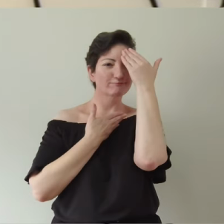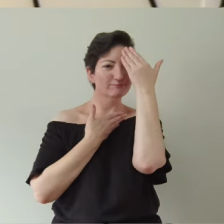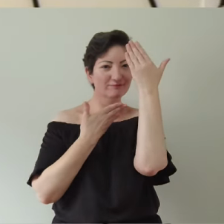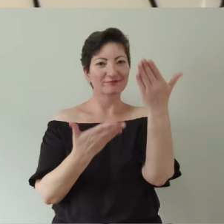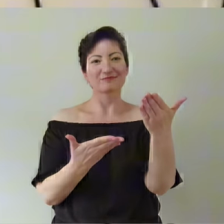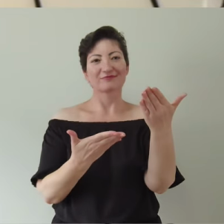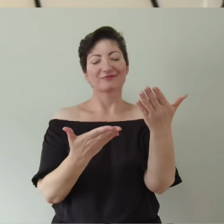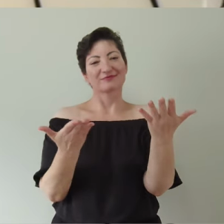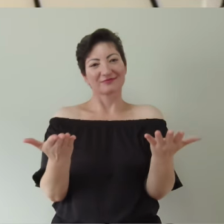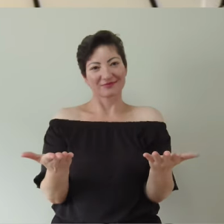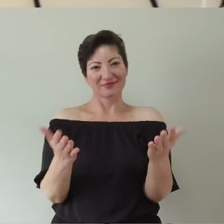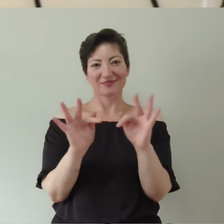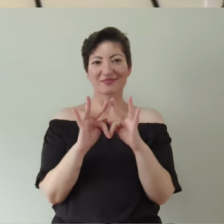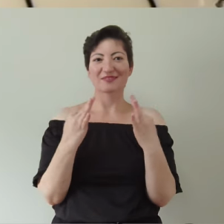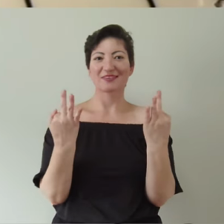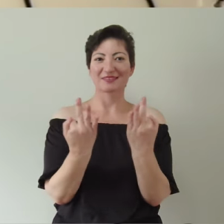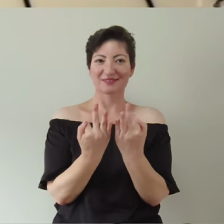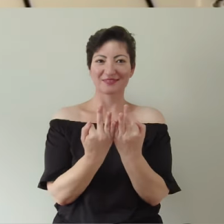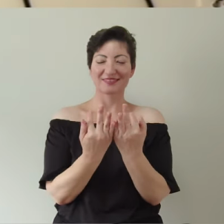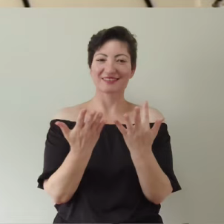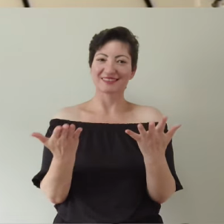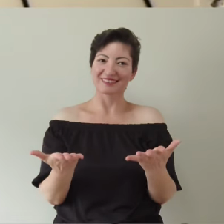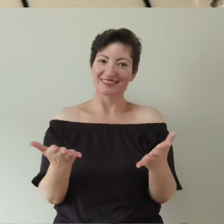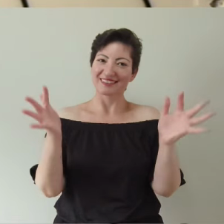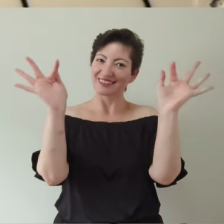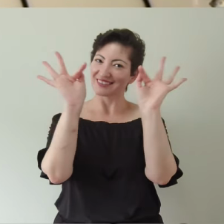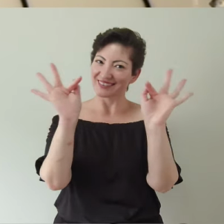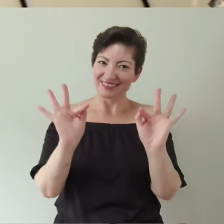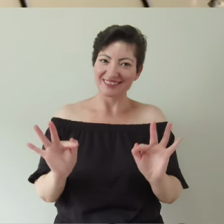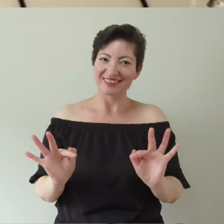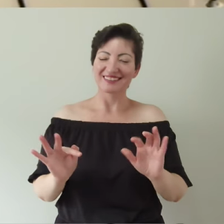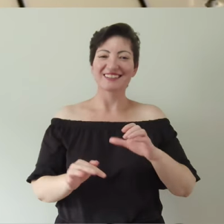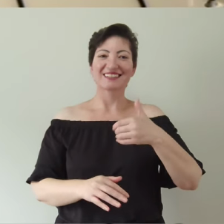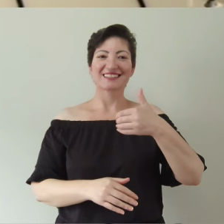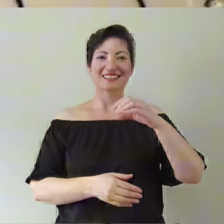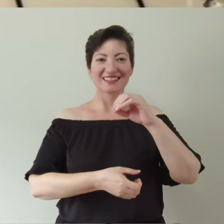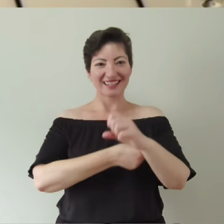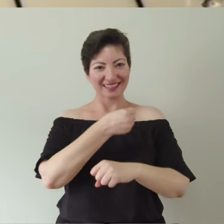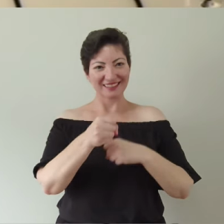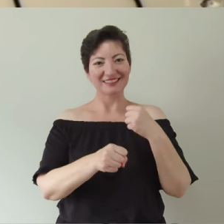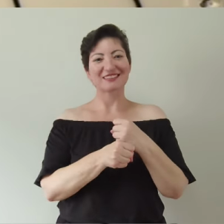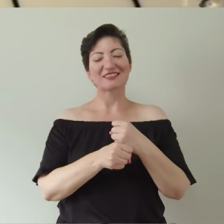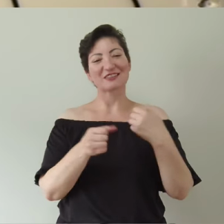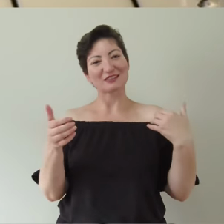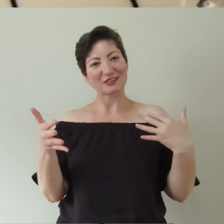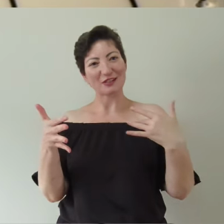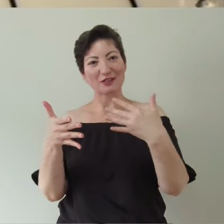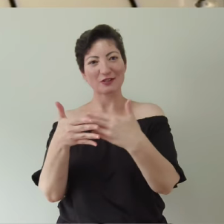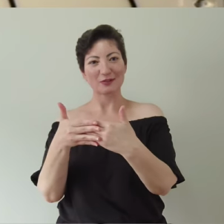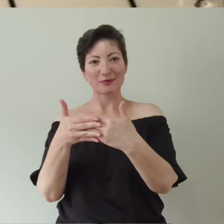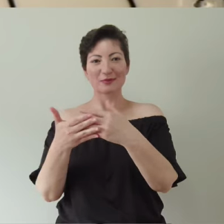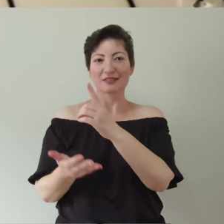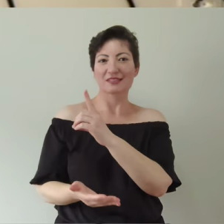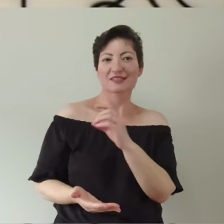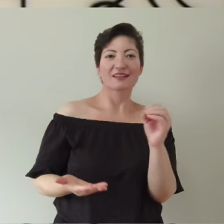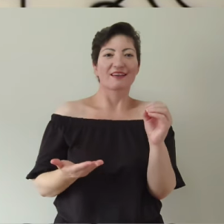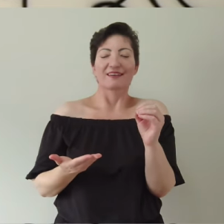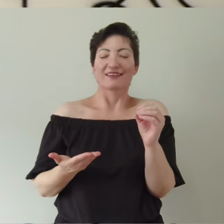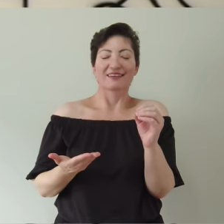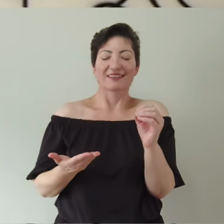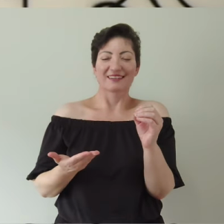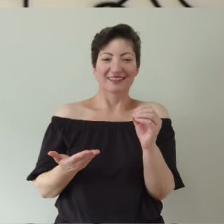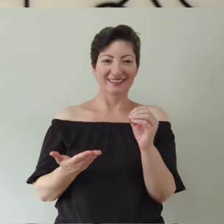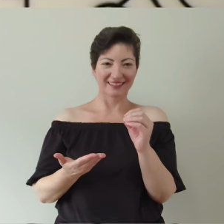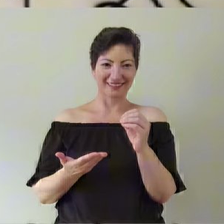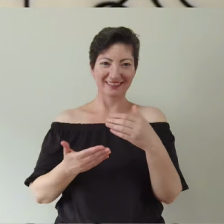gratidão fazer parte dessa família. Um feliz 10 anos, feliz 100 anos